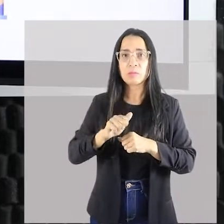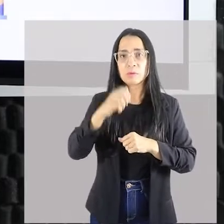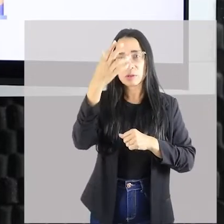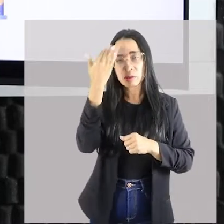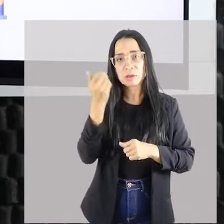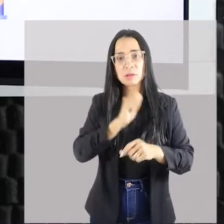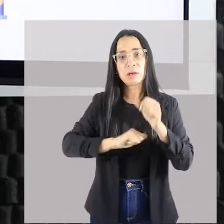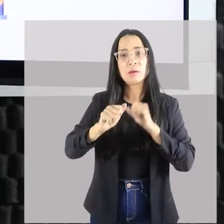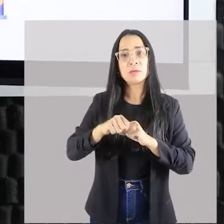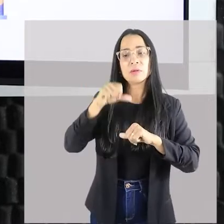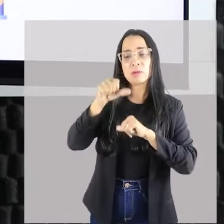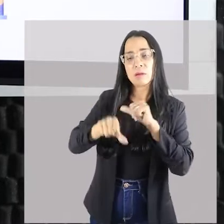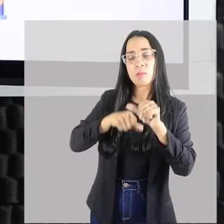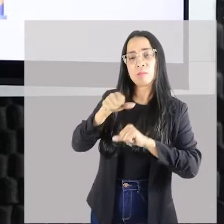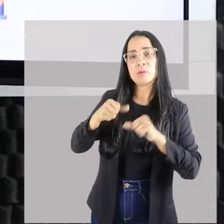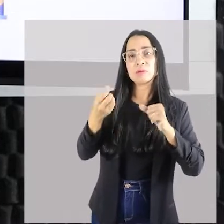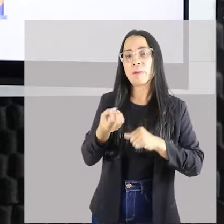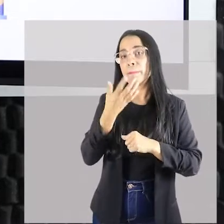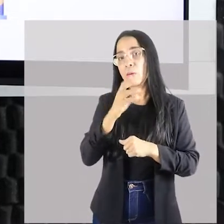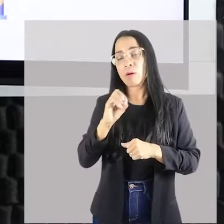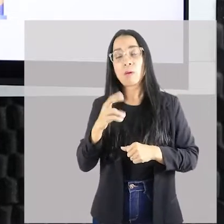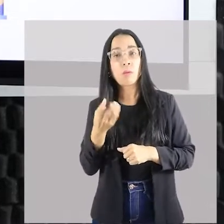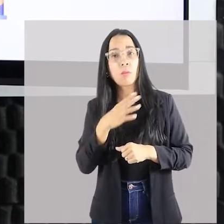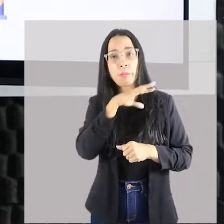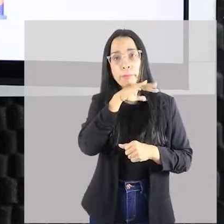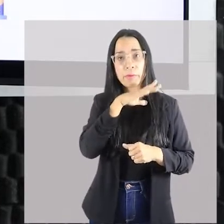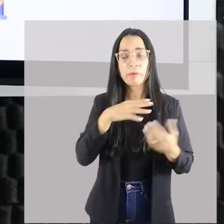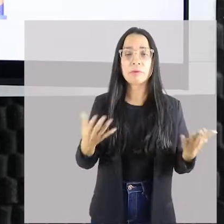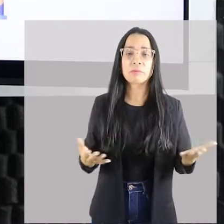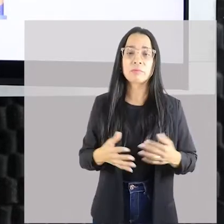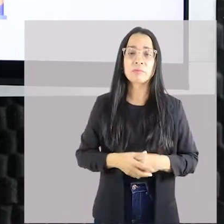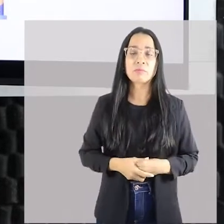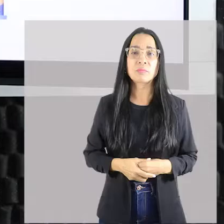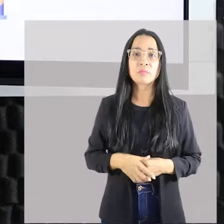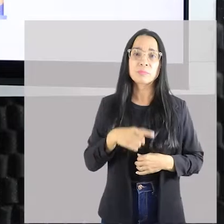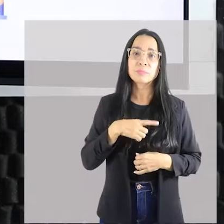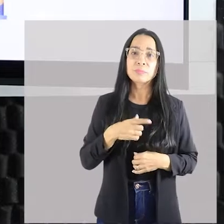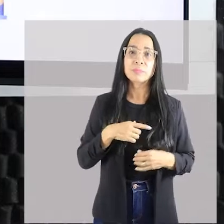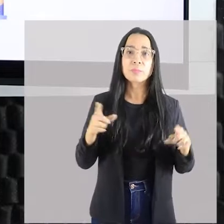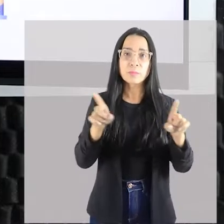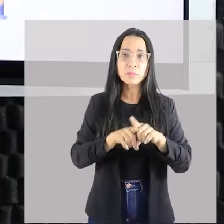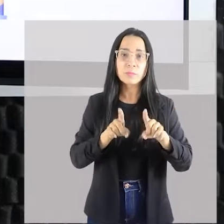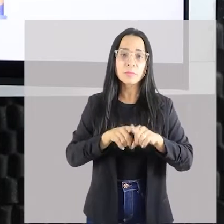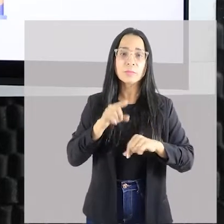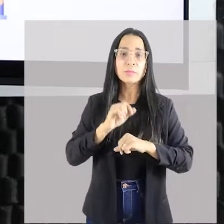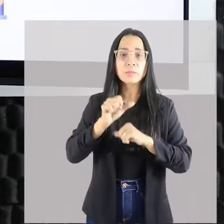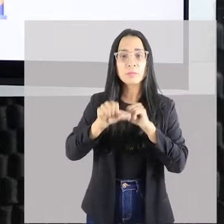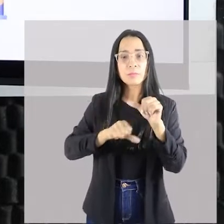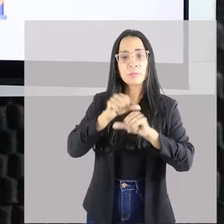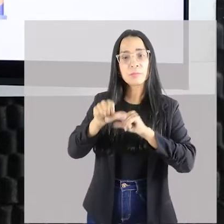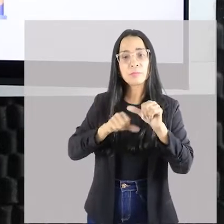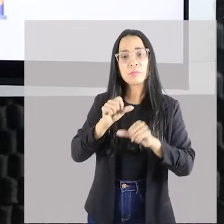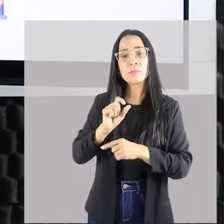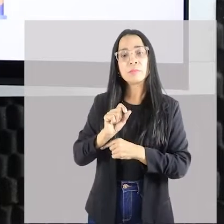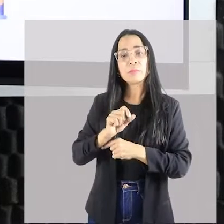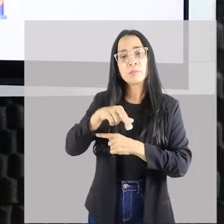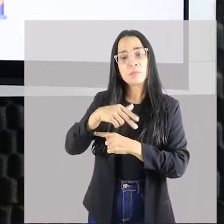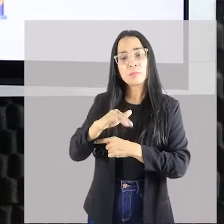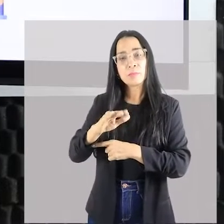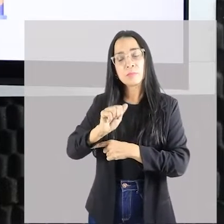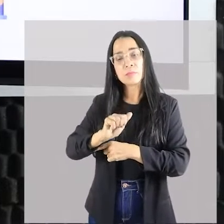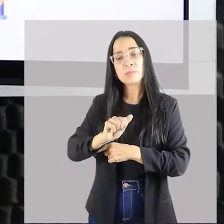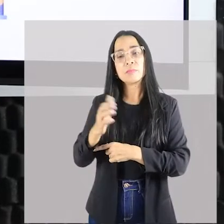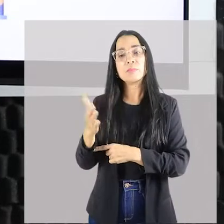essa mutação vai ser boa ou ruim, tá certo? E também a gente tem a mutação gênica de deleção. Leia aqui